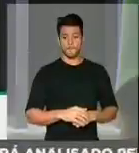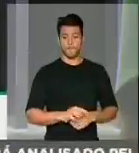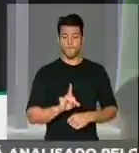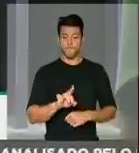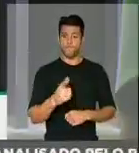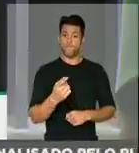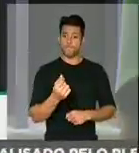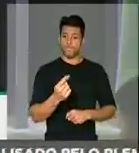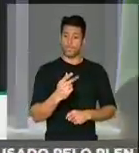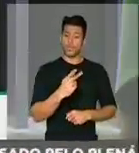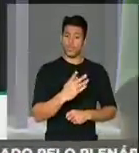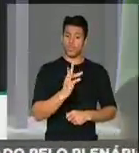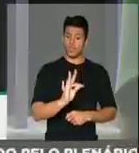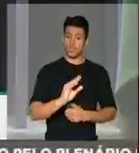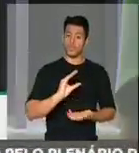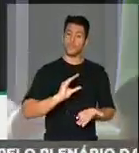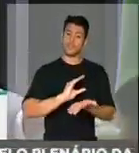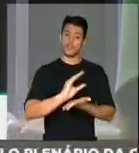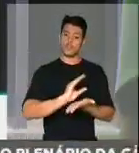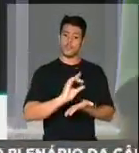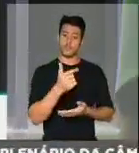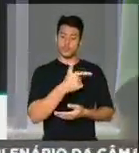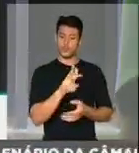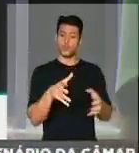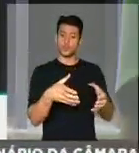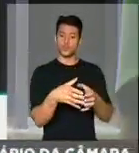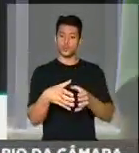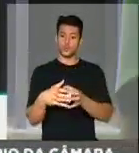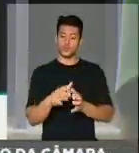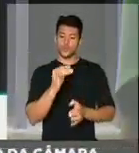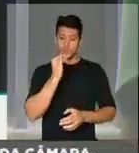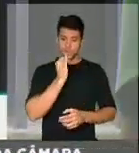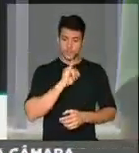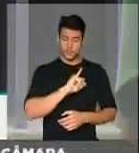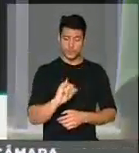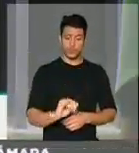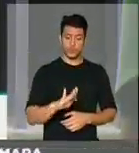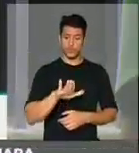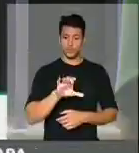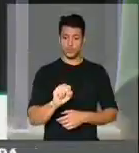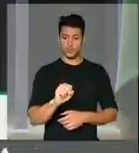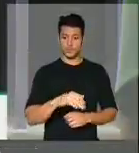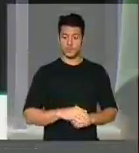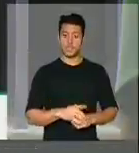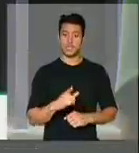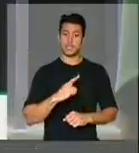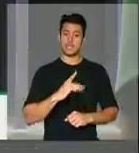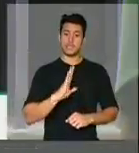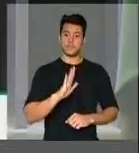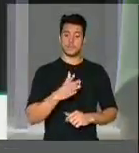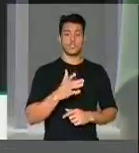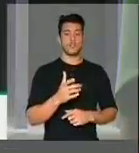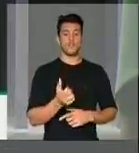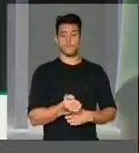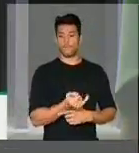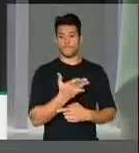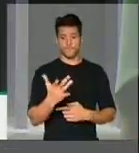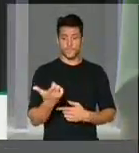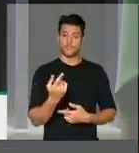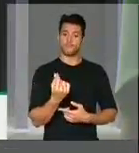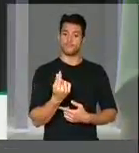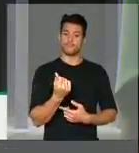e financeiros e empresas brasileiras, como por exemplo o JBS, que recebeu vultuosas quantias de